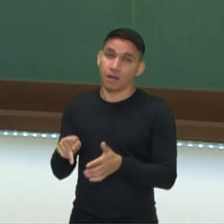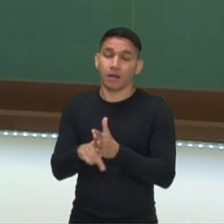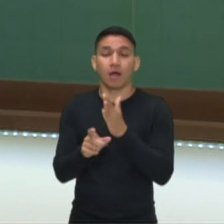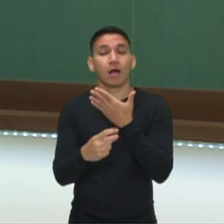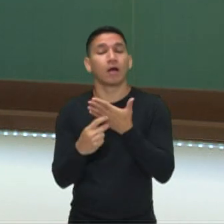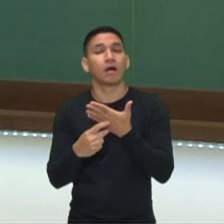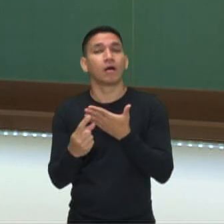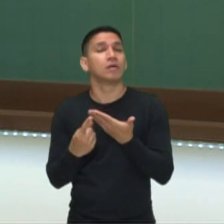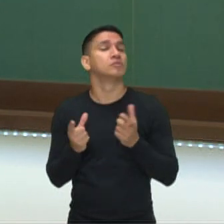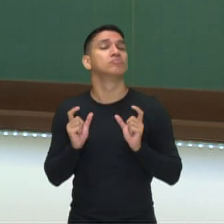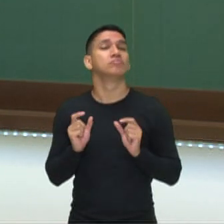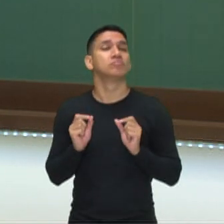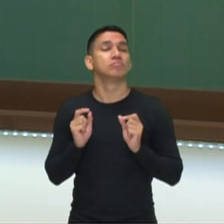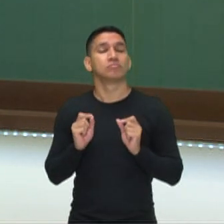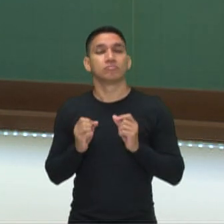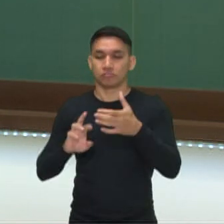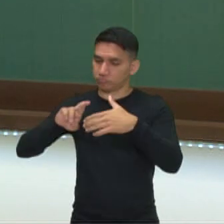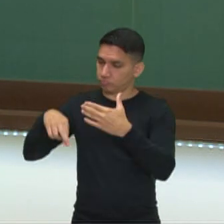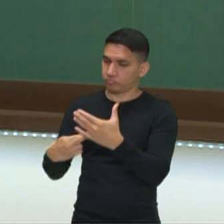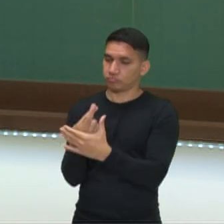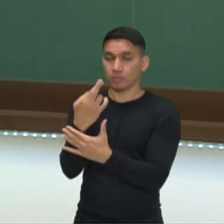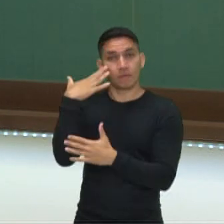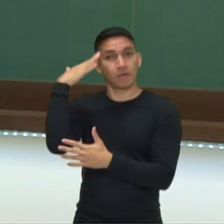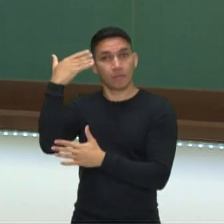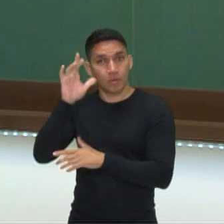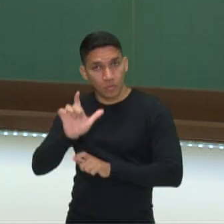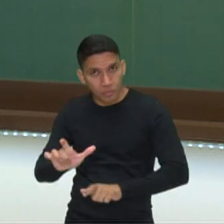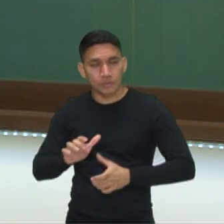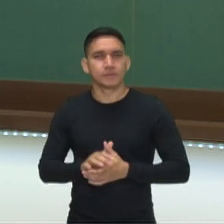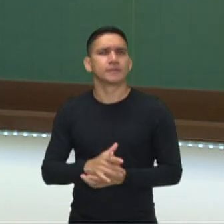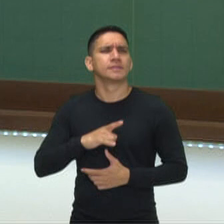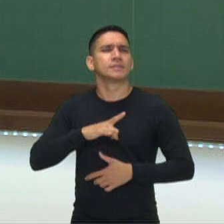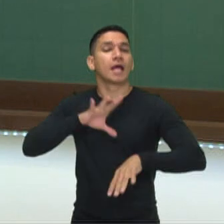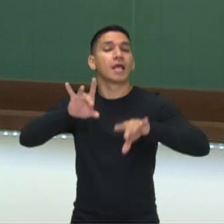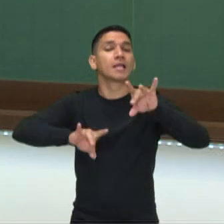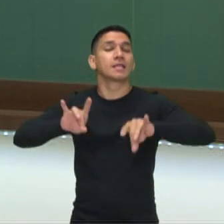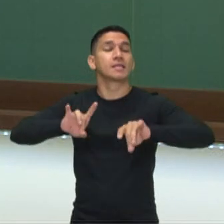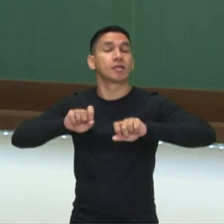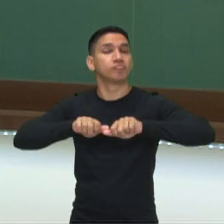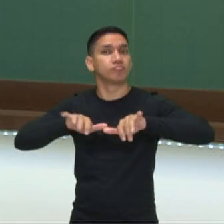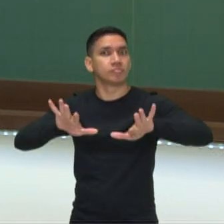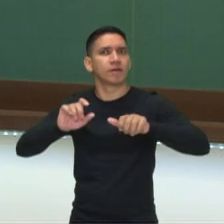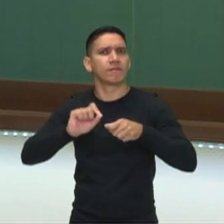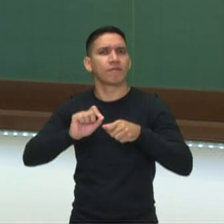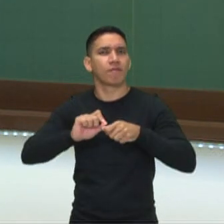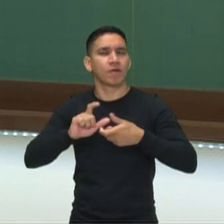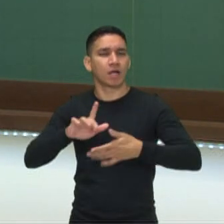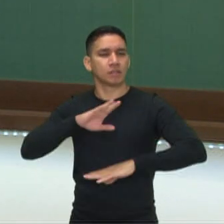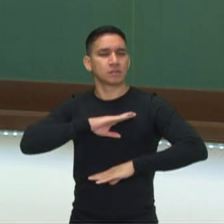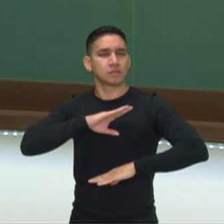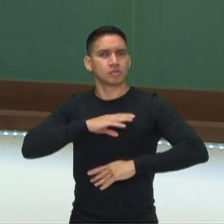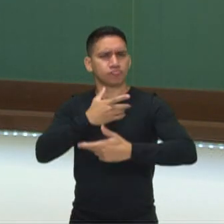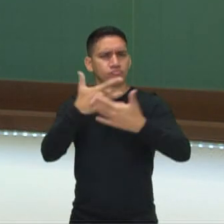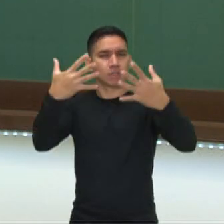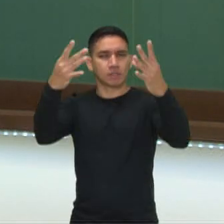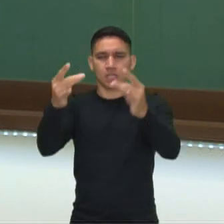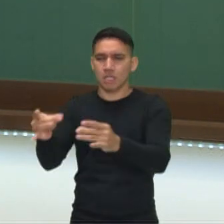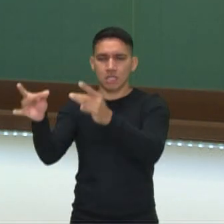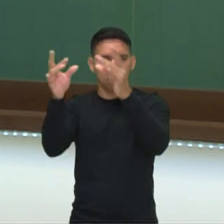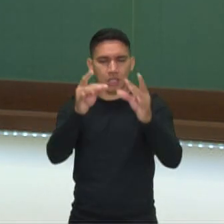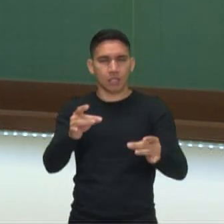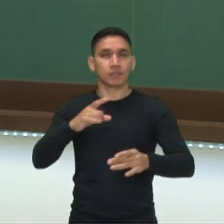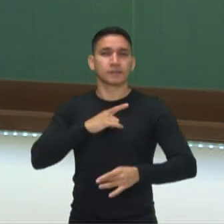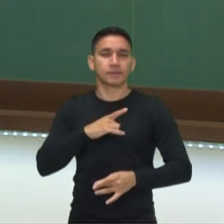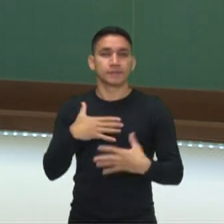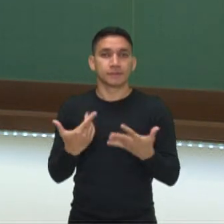no Renascimento. Ele era muito reconhecido pela movimentação teatral que ele tinha. Ele fazia cenas assim muito cheias de riqueza e as